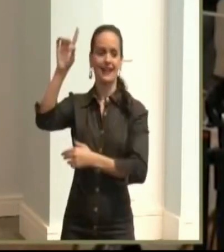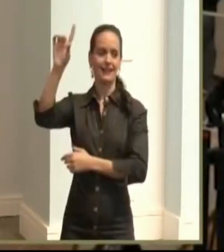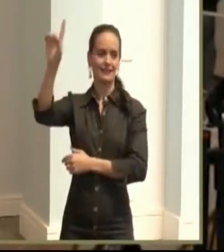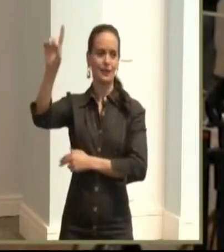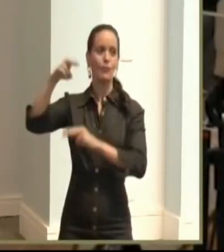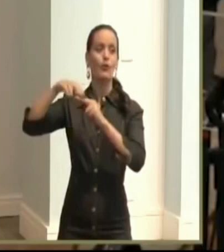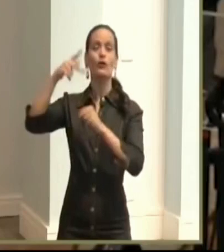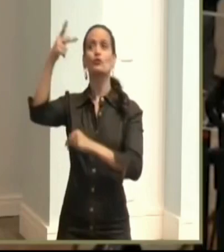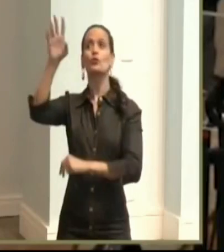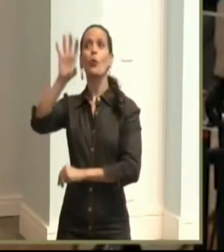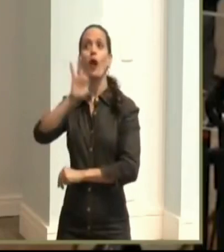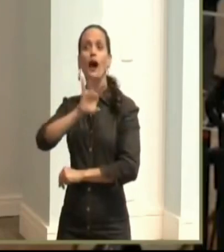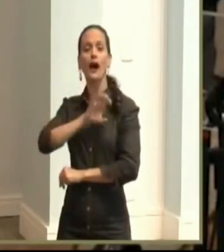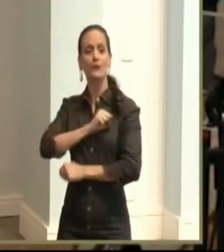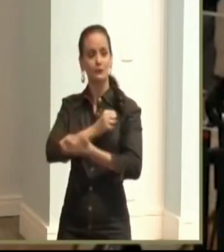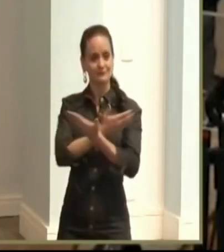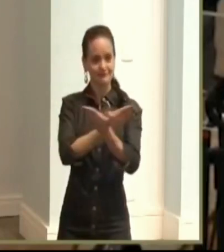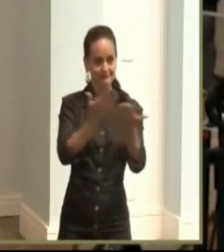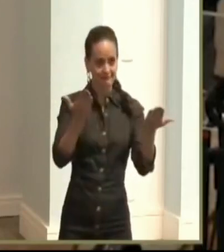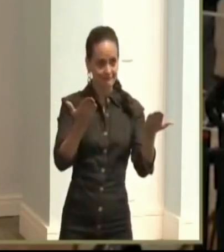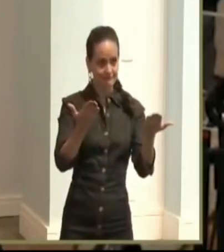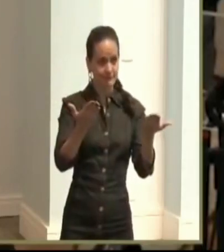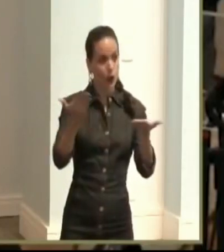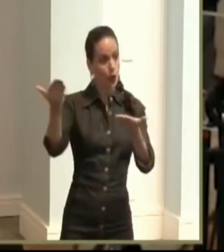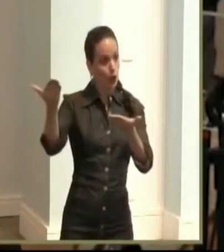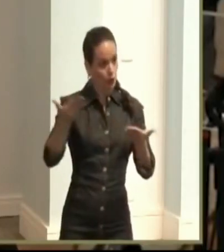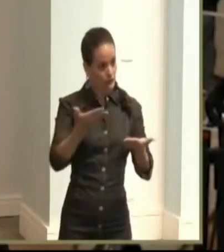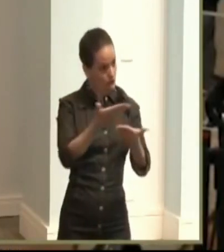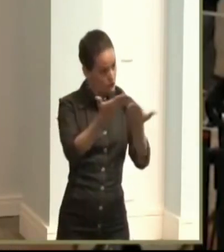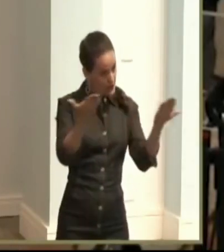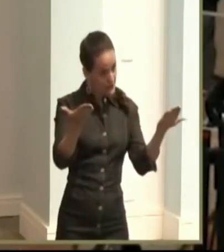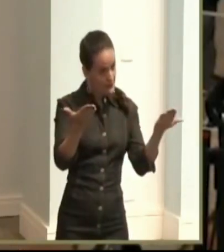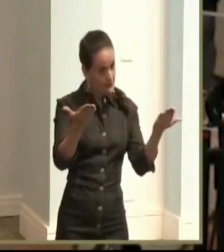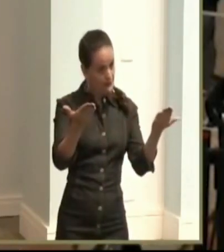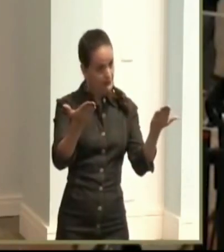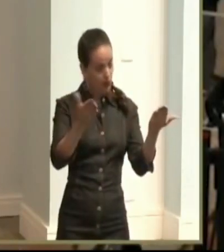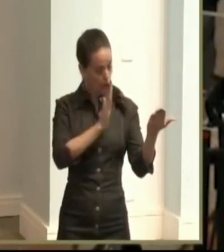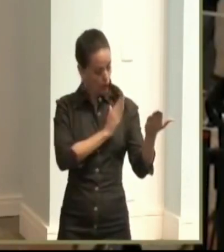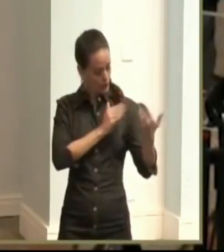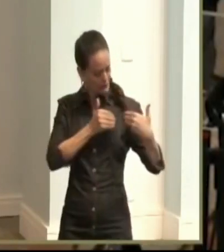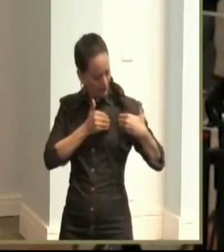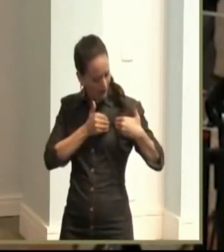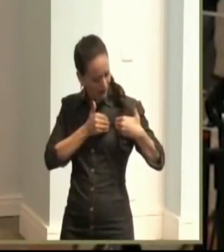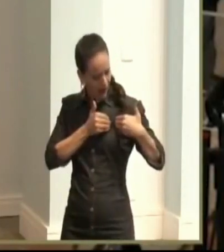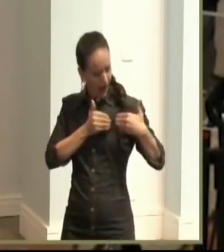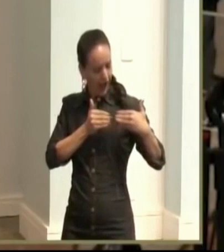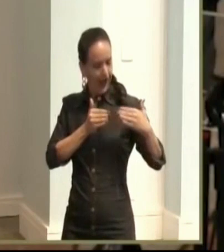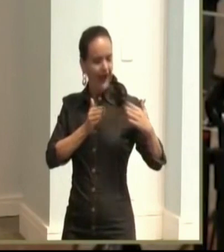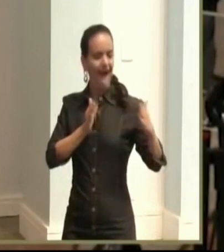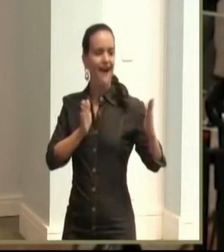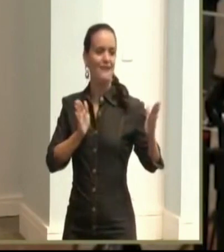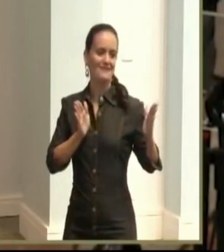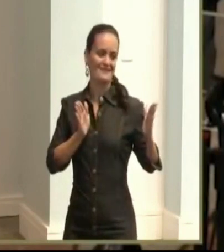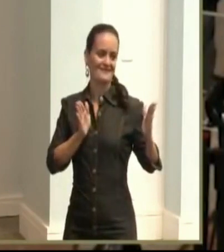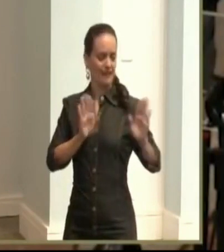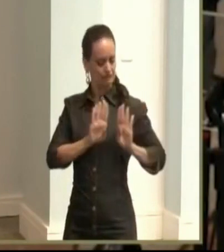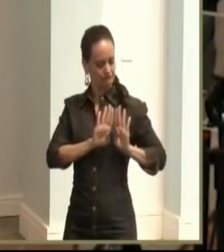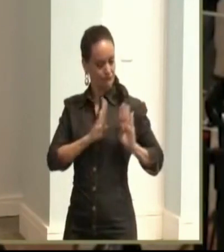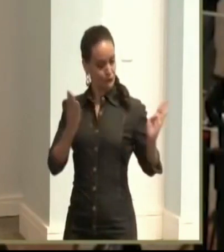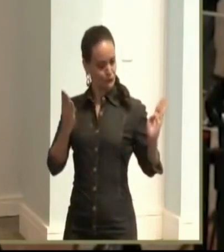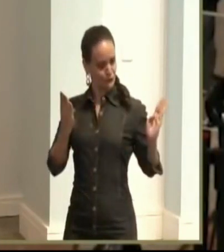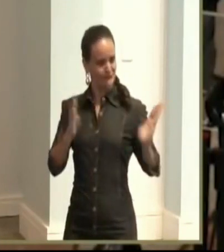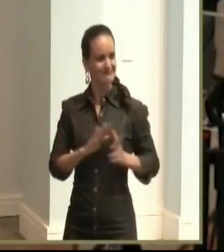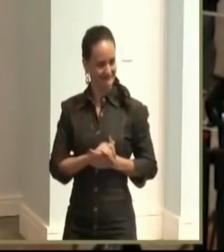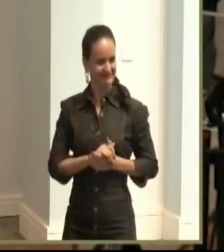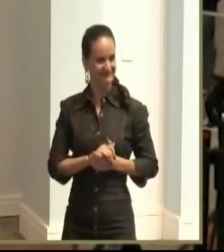amor por nós. Eu convido você, meu irmão, a abrir o teu coração e, através dos teus